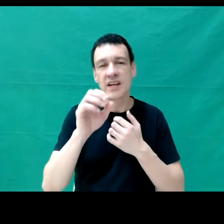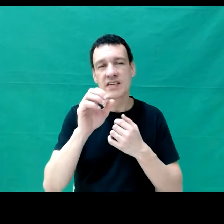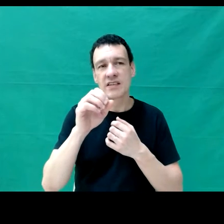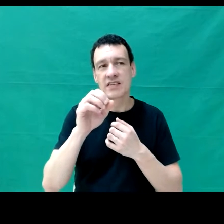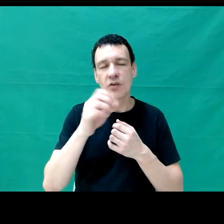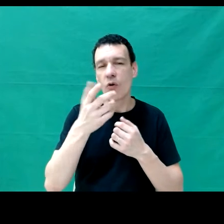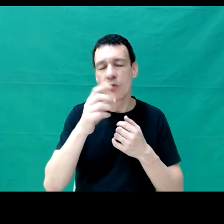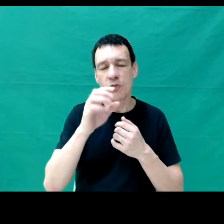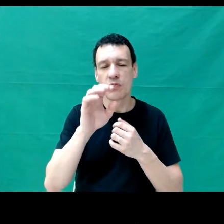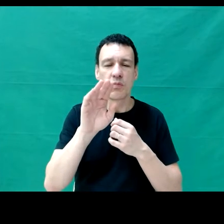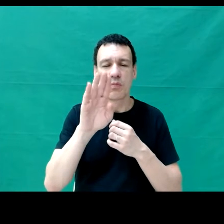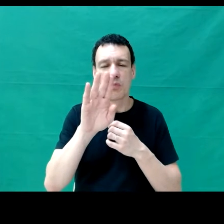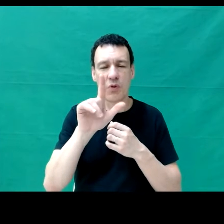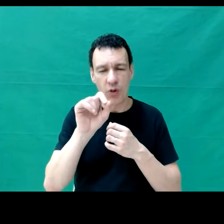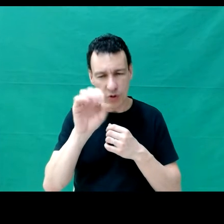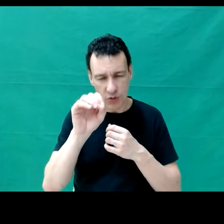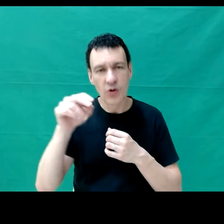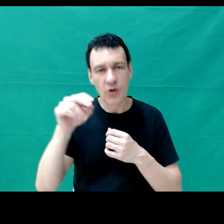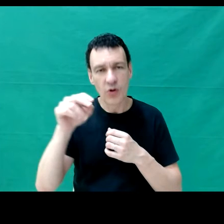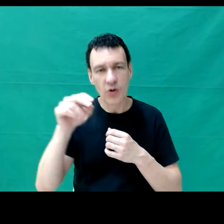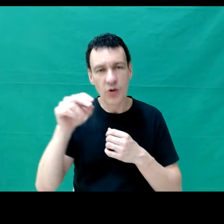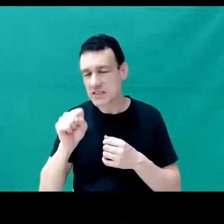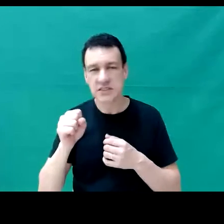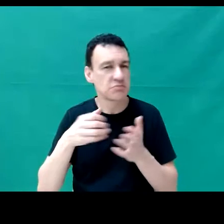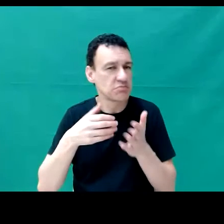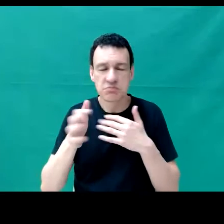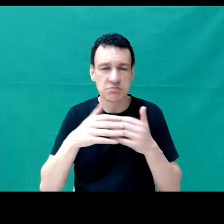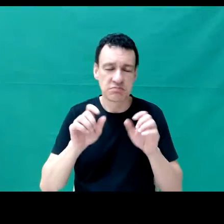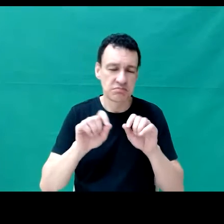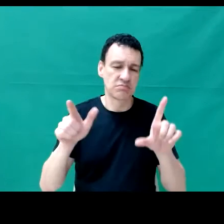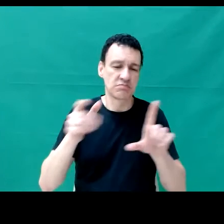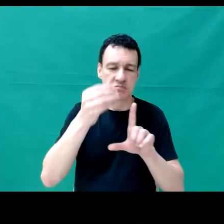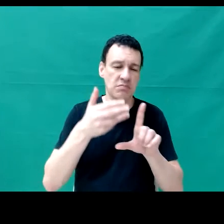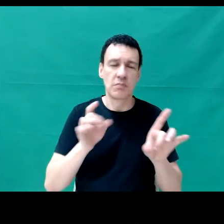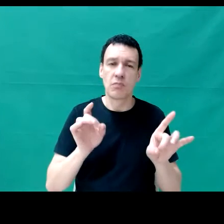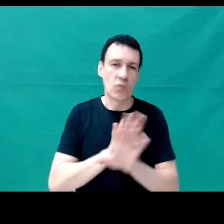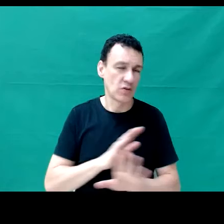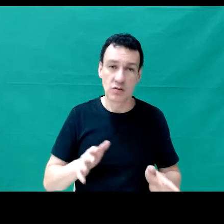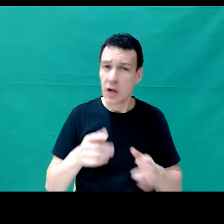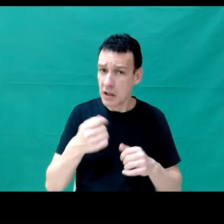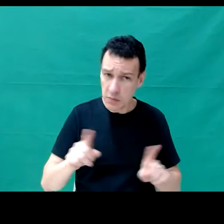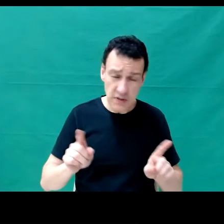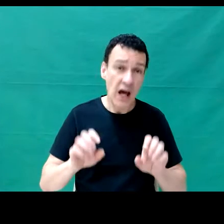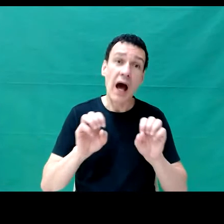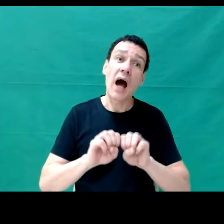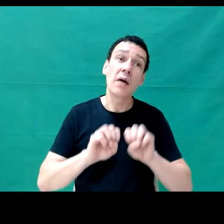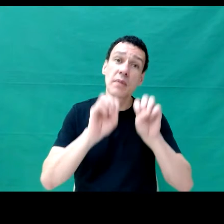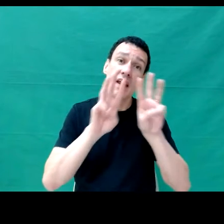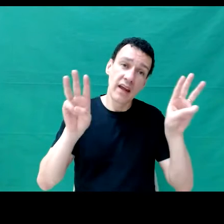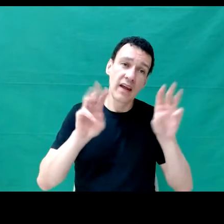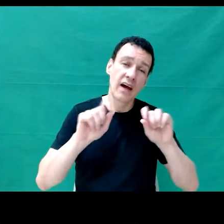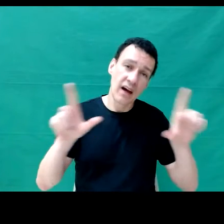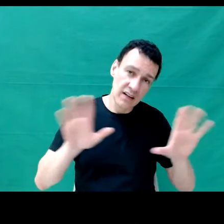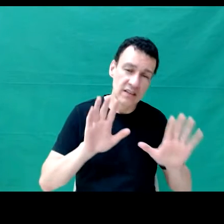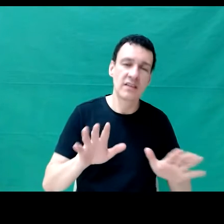né, ele vai te gerar esse reporte. Você não precisa abrir o navegador, clicar com o Axe e validar. Ele usa o